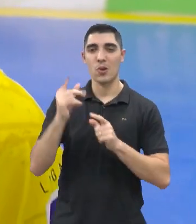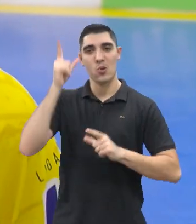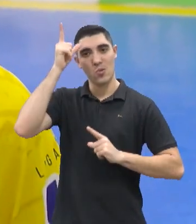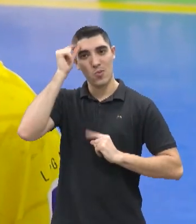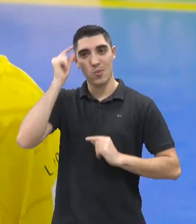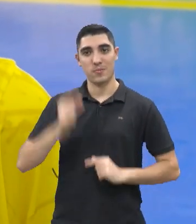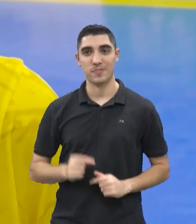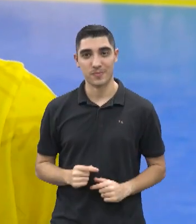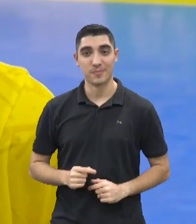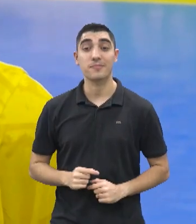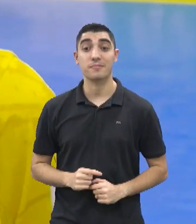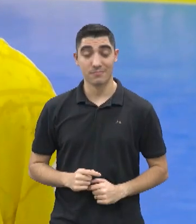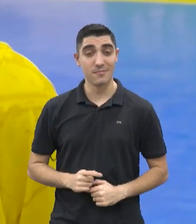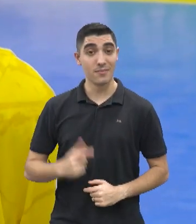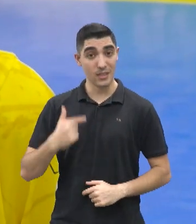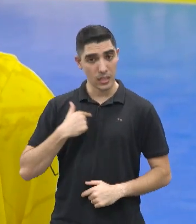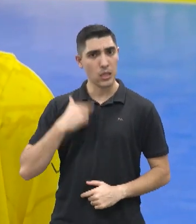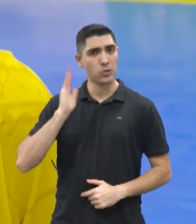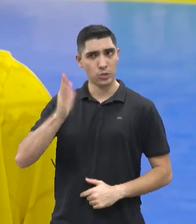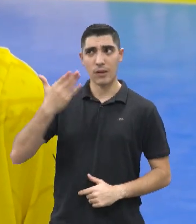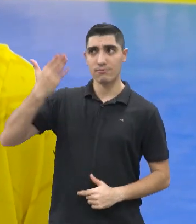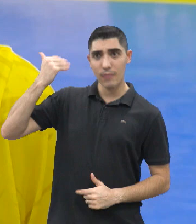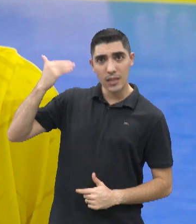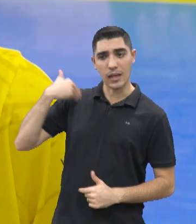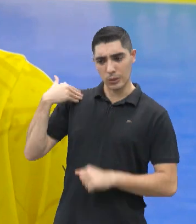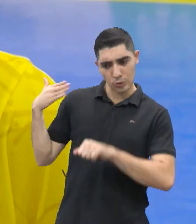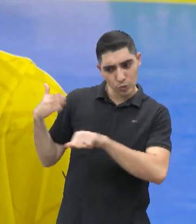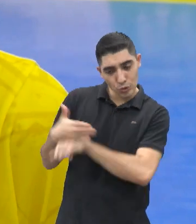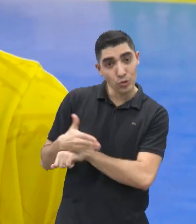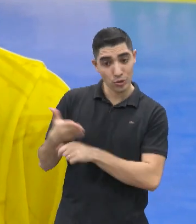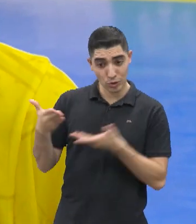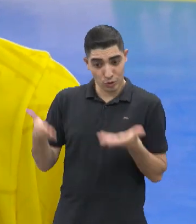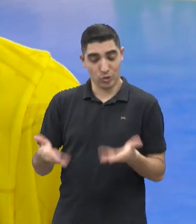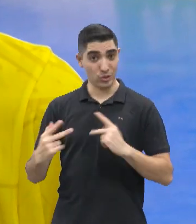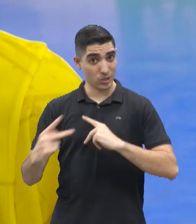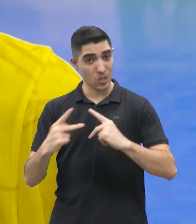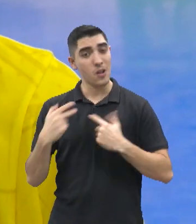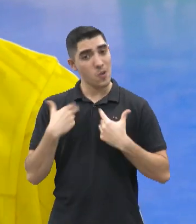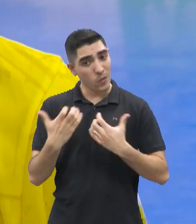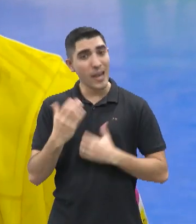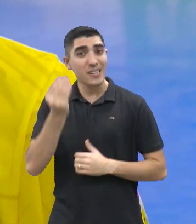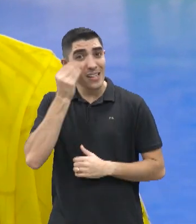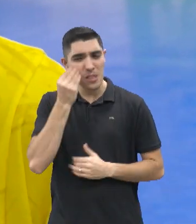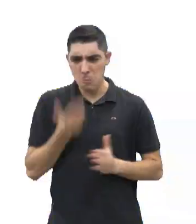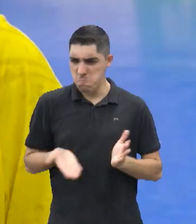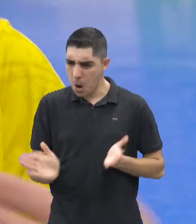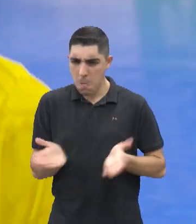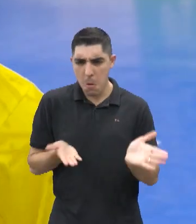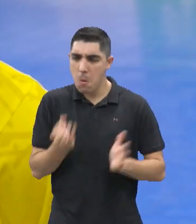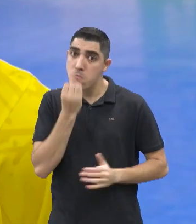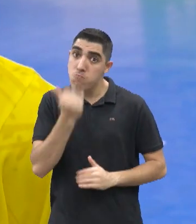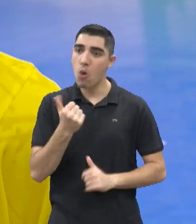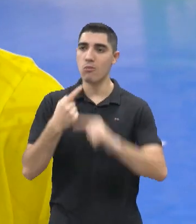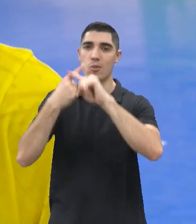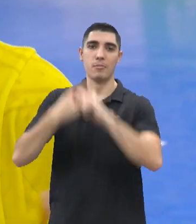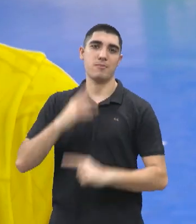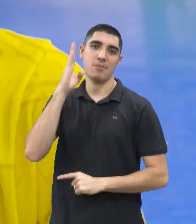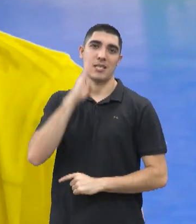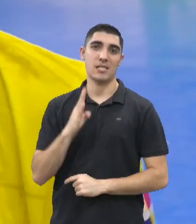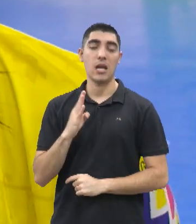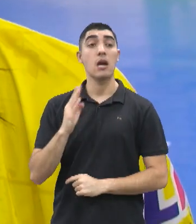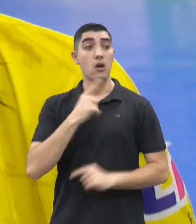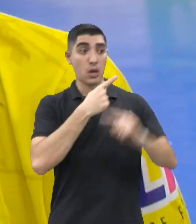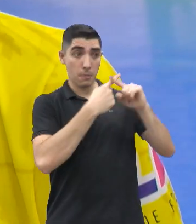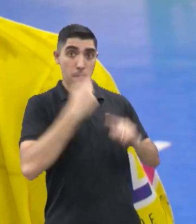uma coisa que eu venho buscando já desde que eu cheguei no São José, que era fazer uma grande partida na Liga Nacional. Tava vindo fazendo gols no